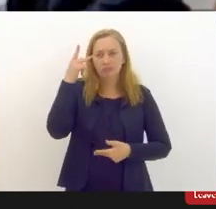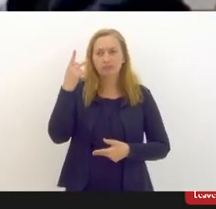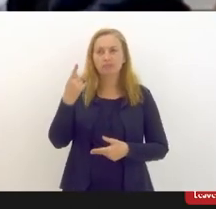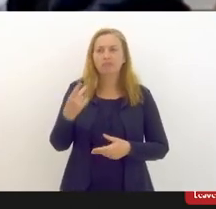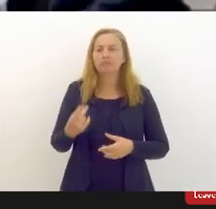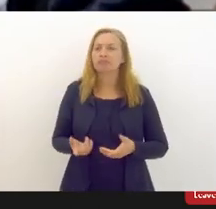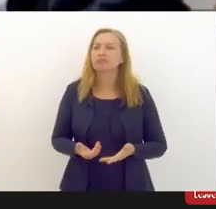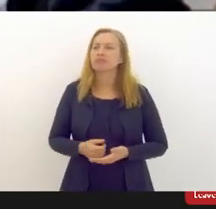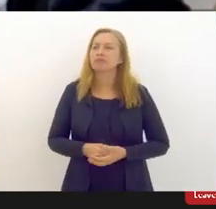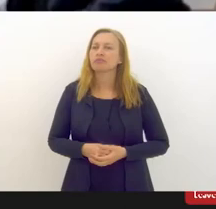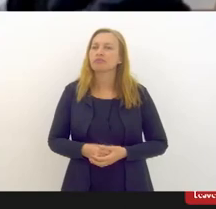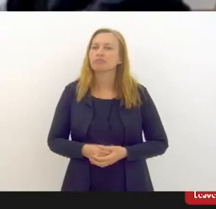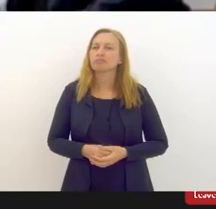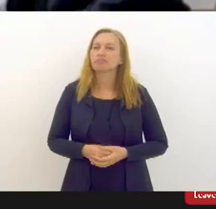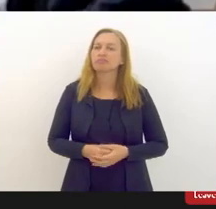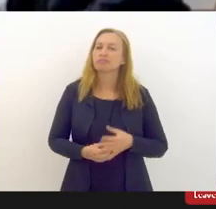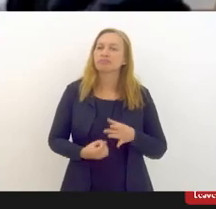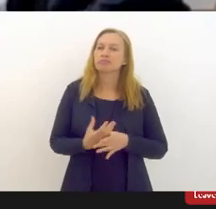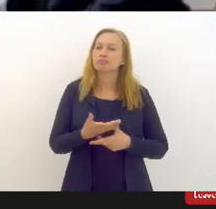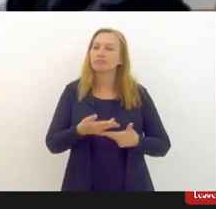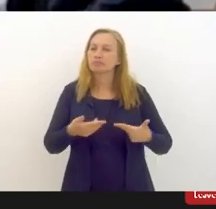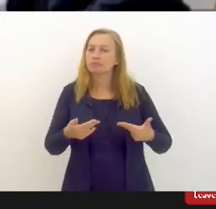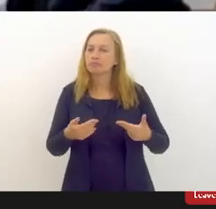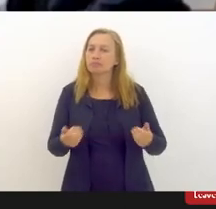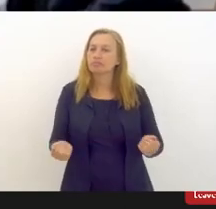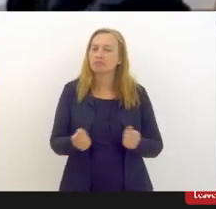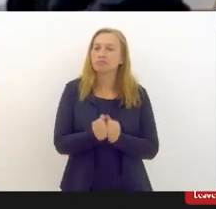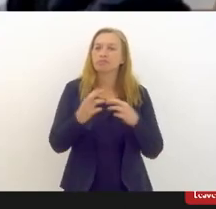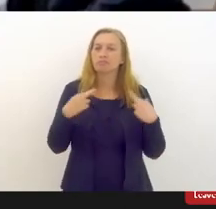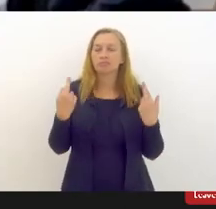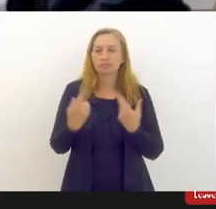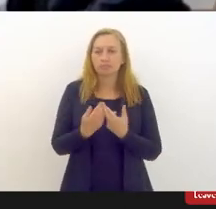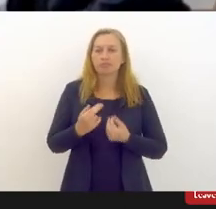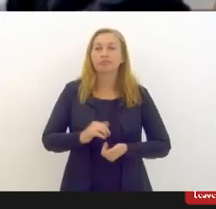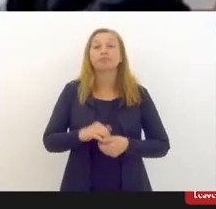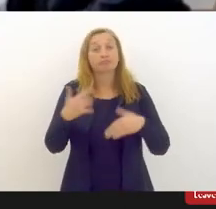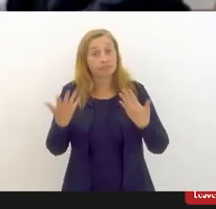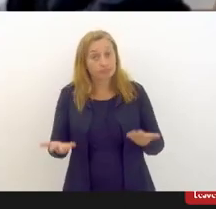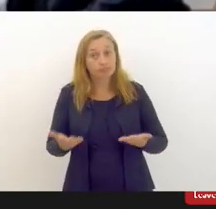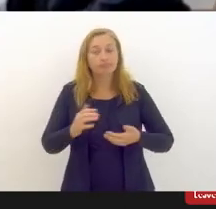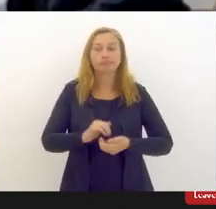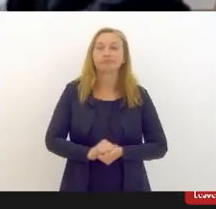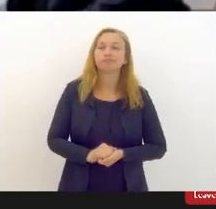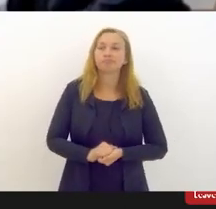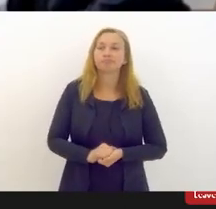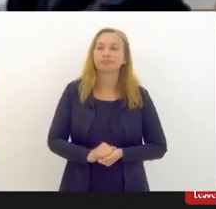inclusive, com alguns atores que estão participando aí da audiência. Então,